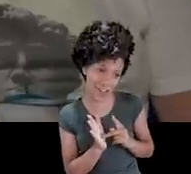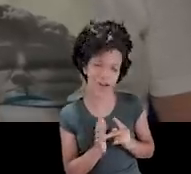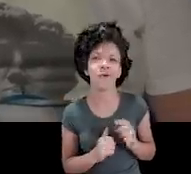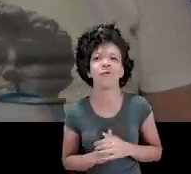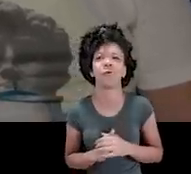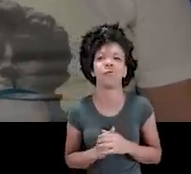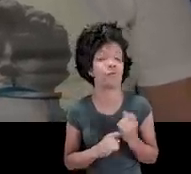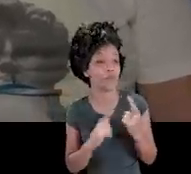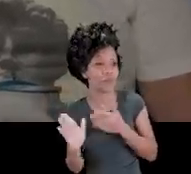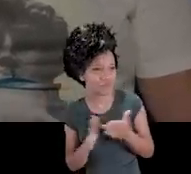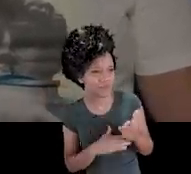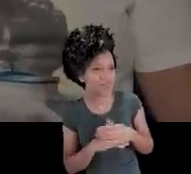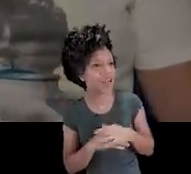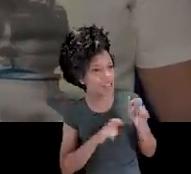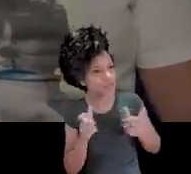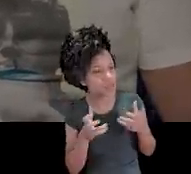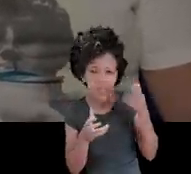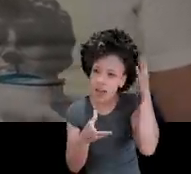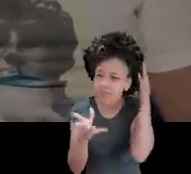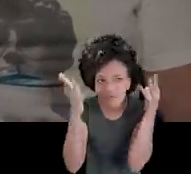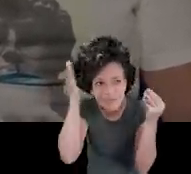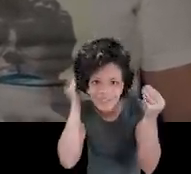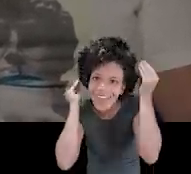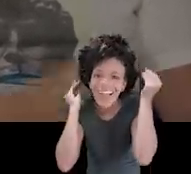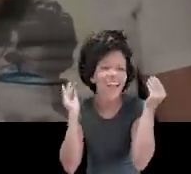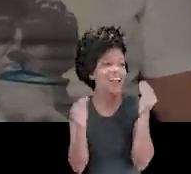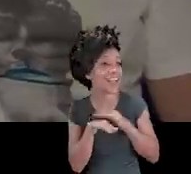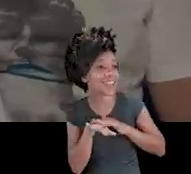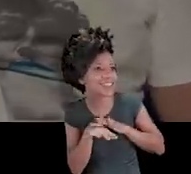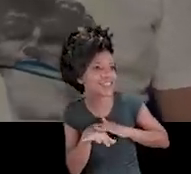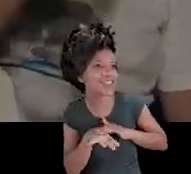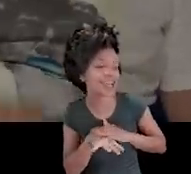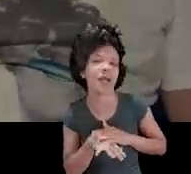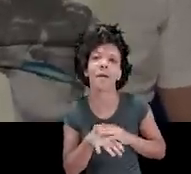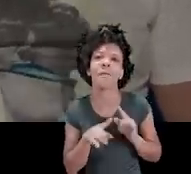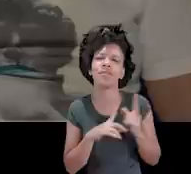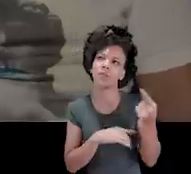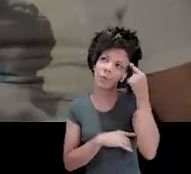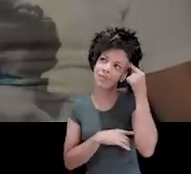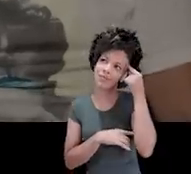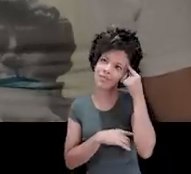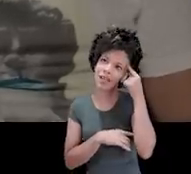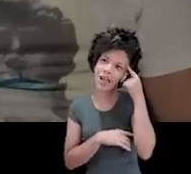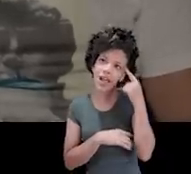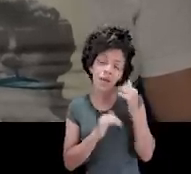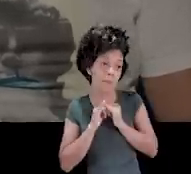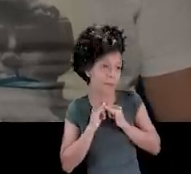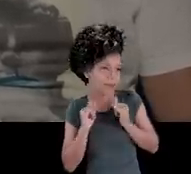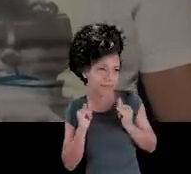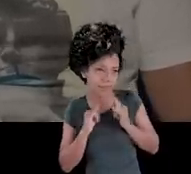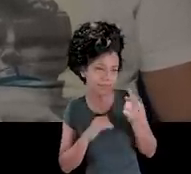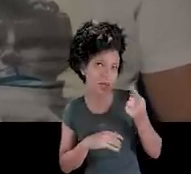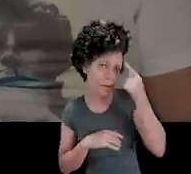em alguns momentos, as pessoas realmente querem passar a mão, querem sentir. Aí eu logo mentalizo que ela está mandando uma